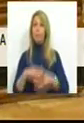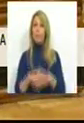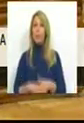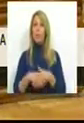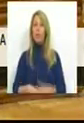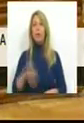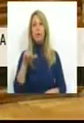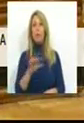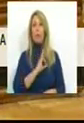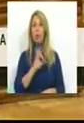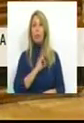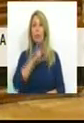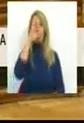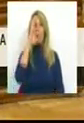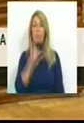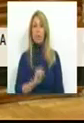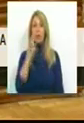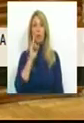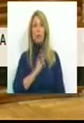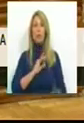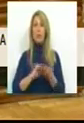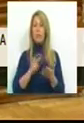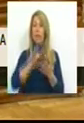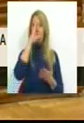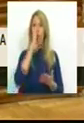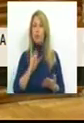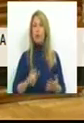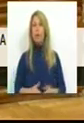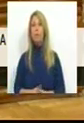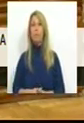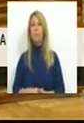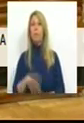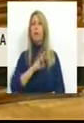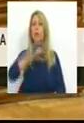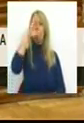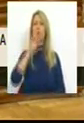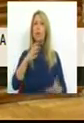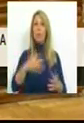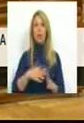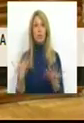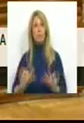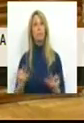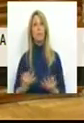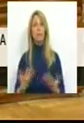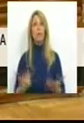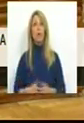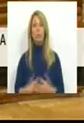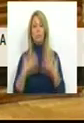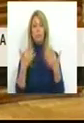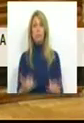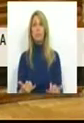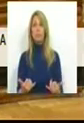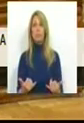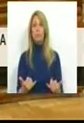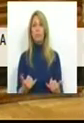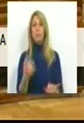Cumprimentar também o Sr. Ministro, a Sra. Secretária de Estado. Sr. Ministro, de facto, após